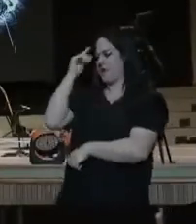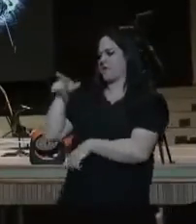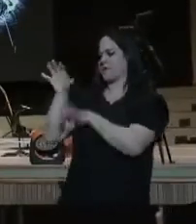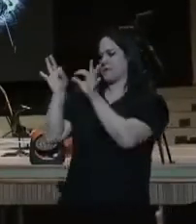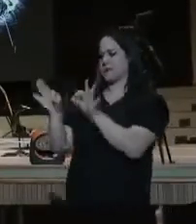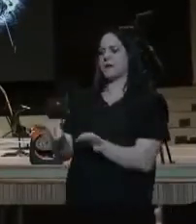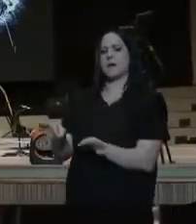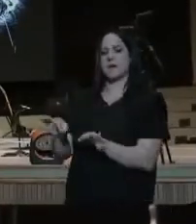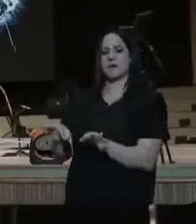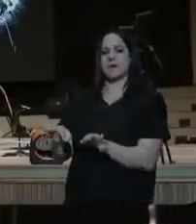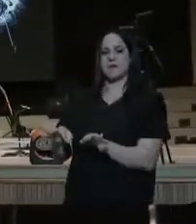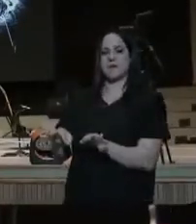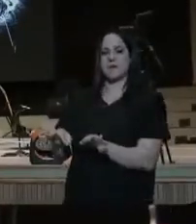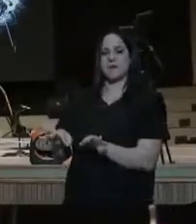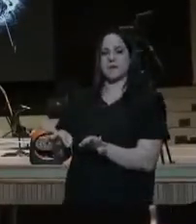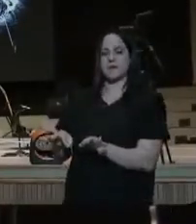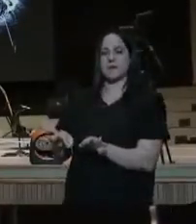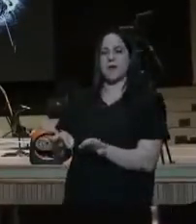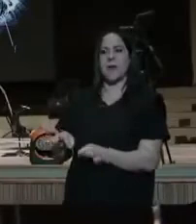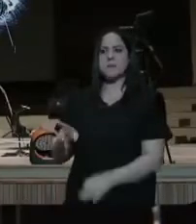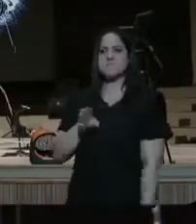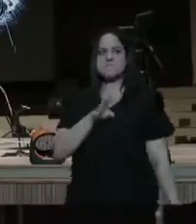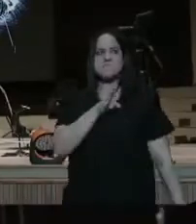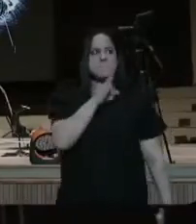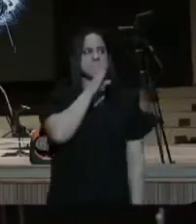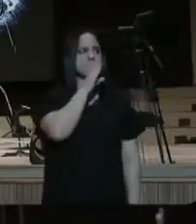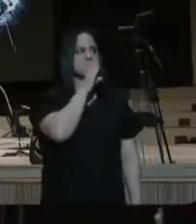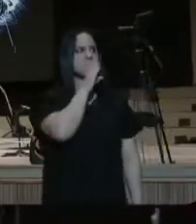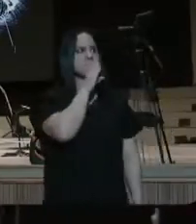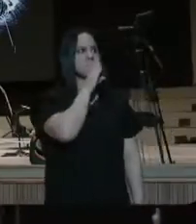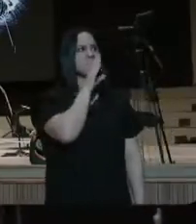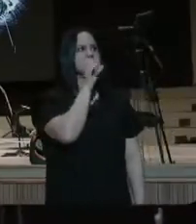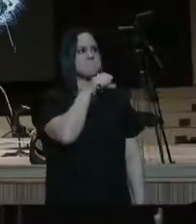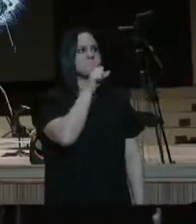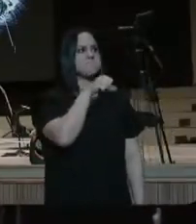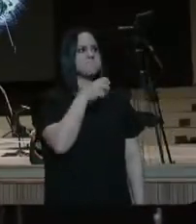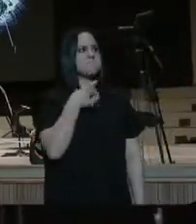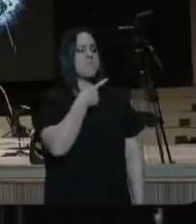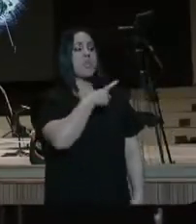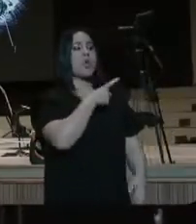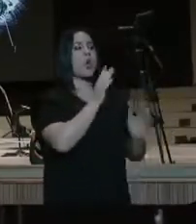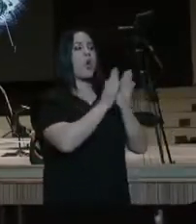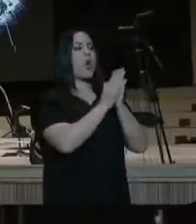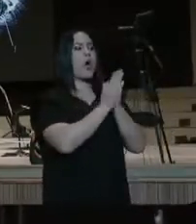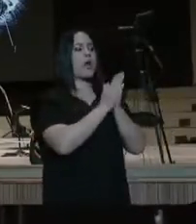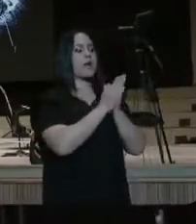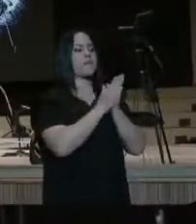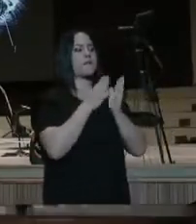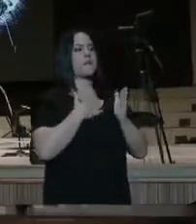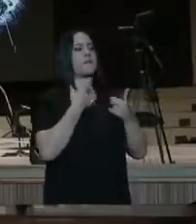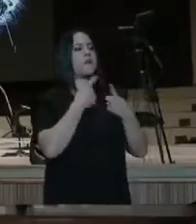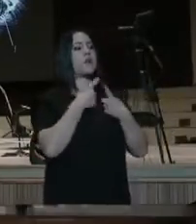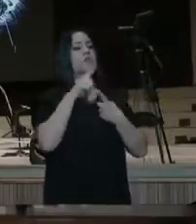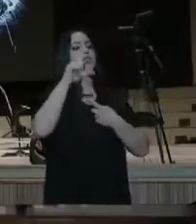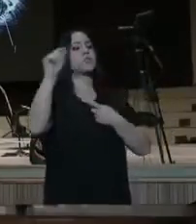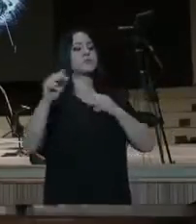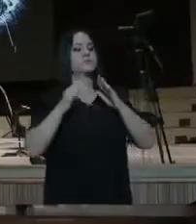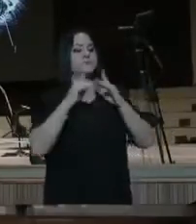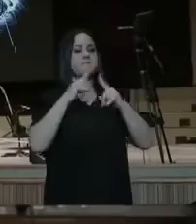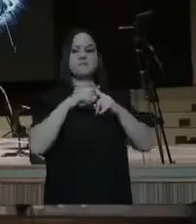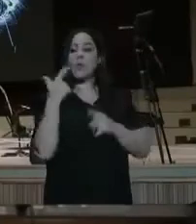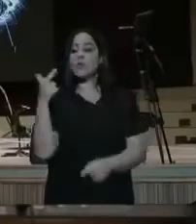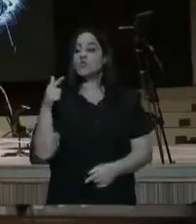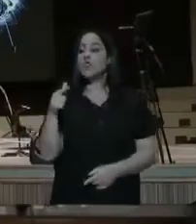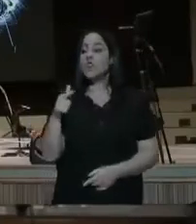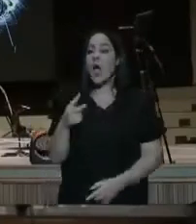certo irmão ficou calada sa5m estou tão só hora pra mim que eu tô saindo da igreja ele não tinha um